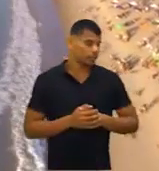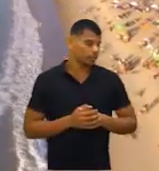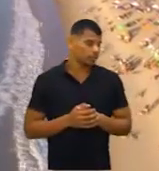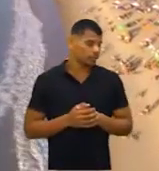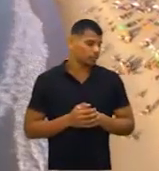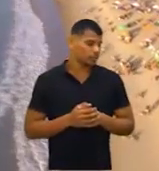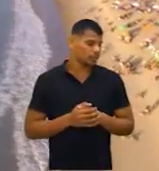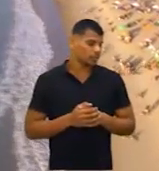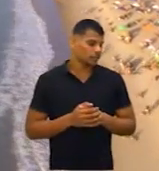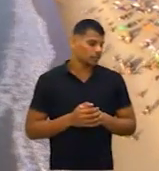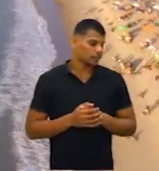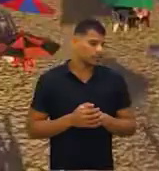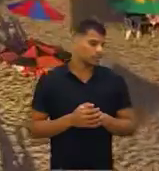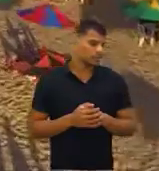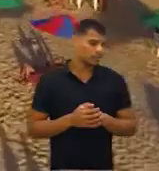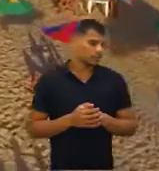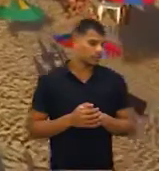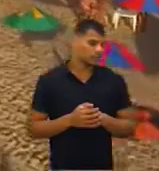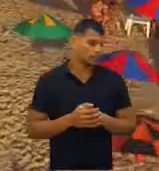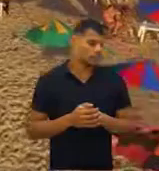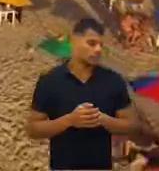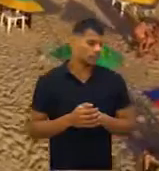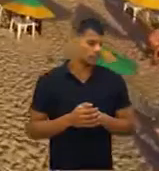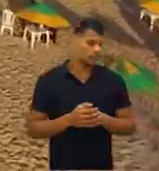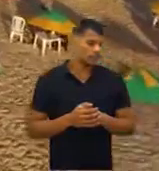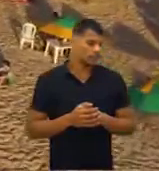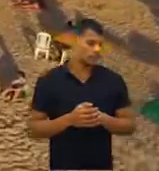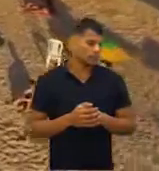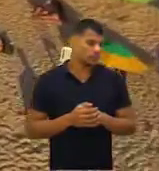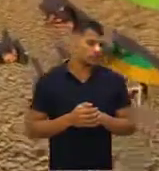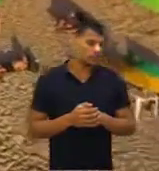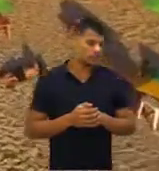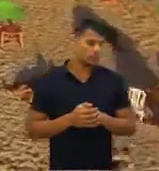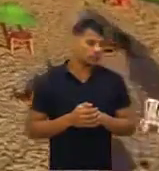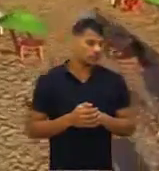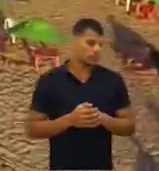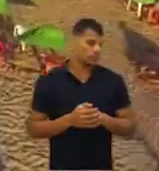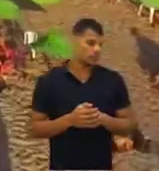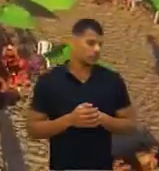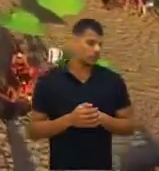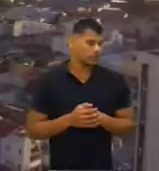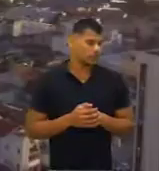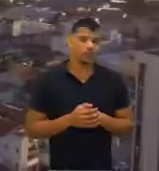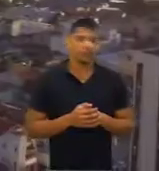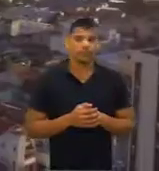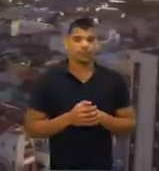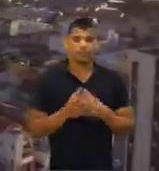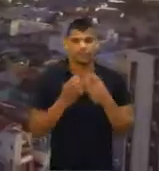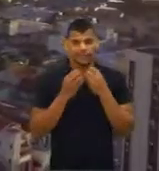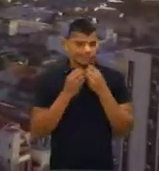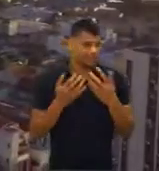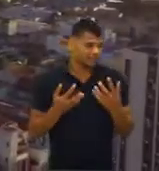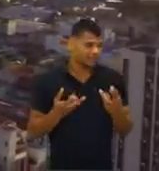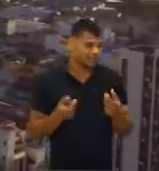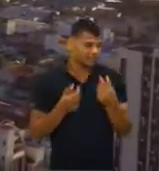Palmeira brilhar, palmeira que brilha na beira da praia, na beira da praia de